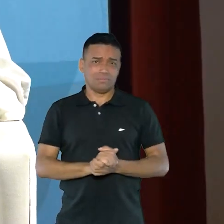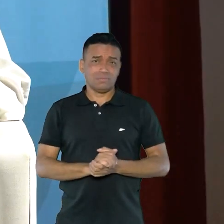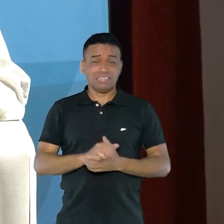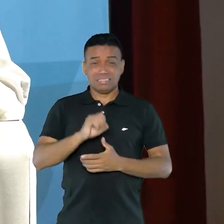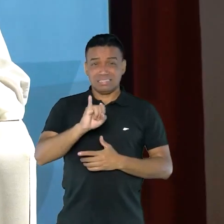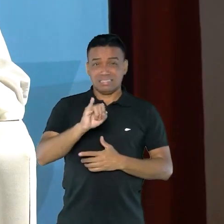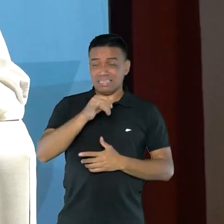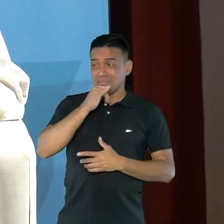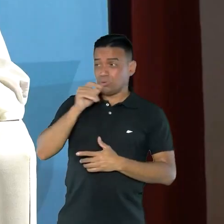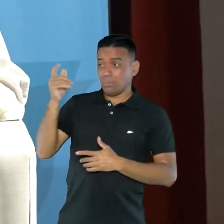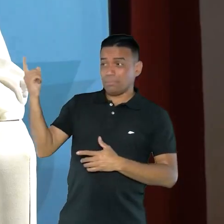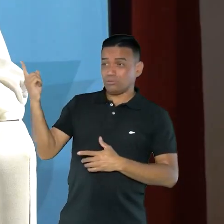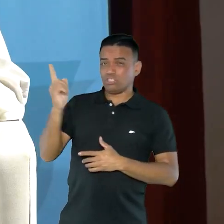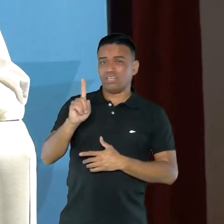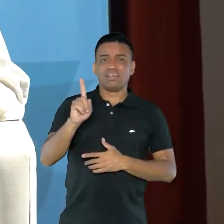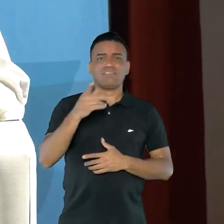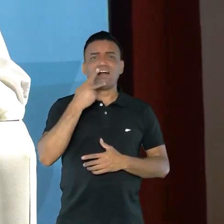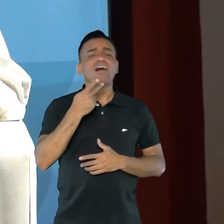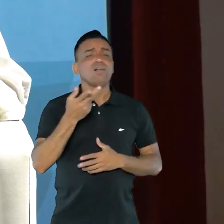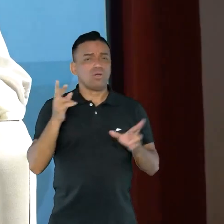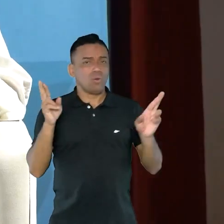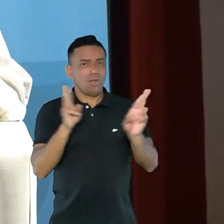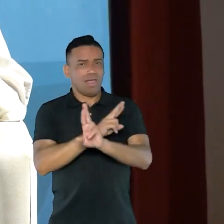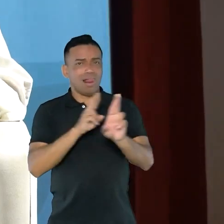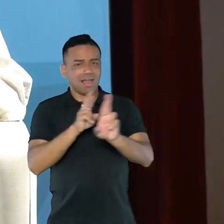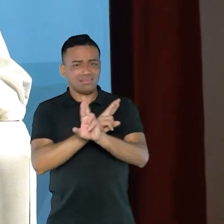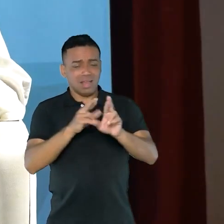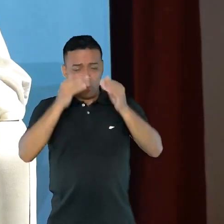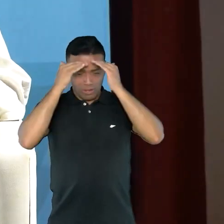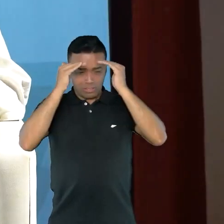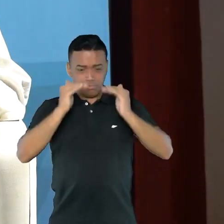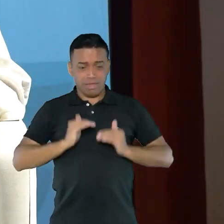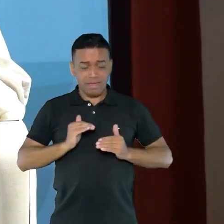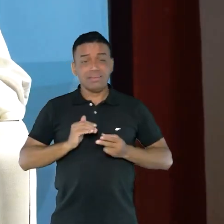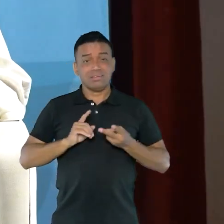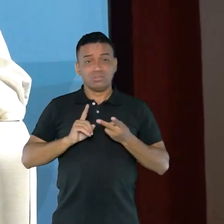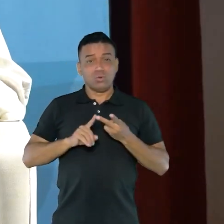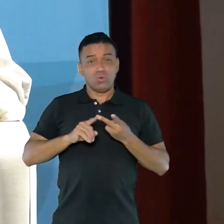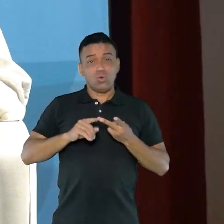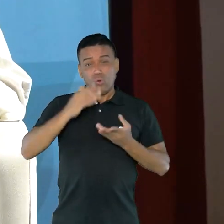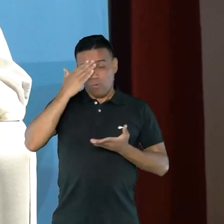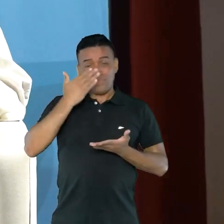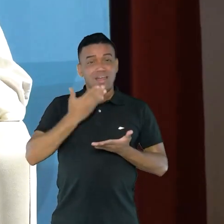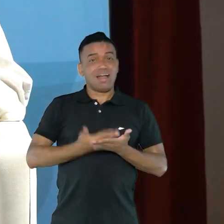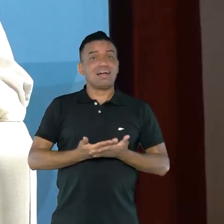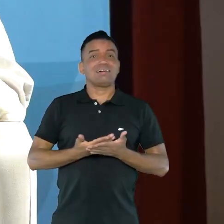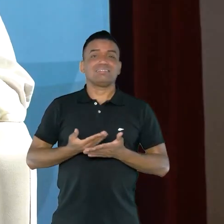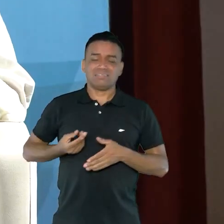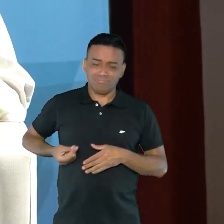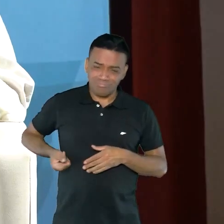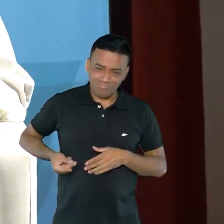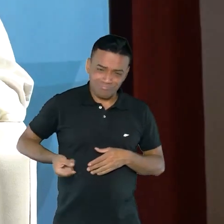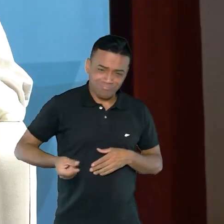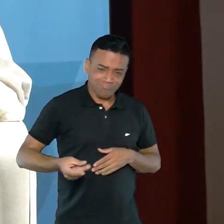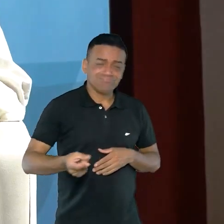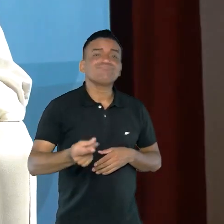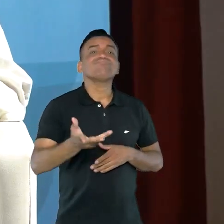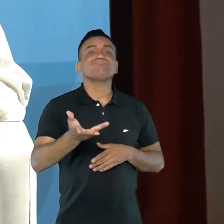chega e diz assim, eu quero uma relação com respeito, confiança, fidelidade e